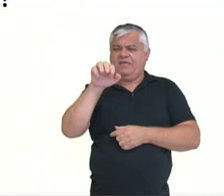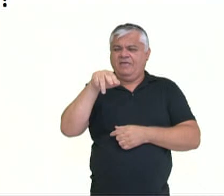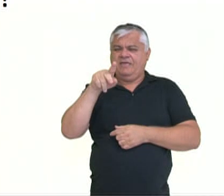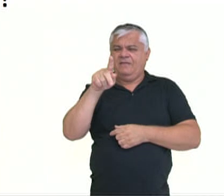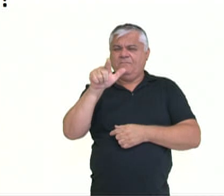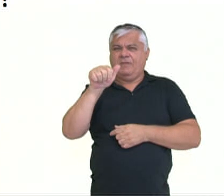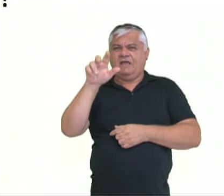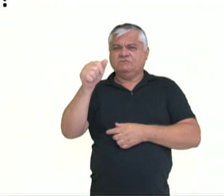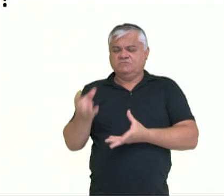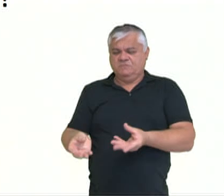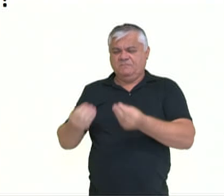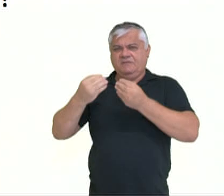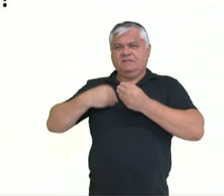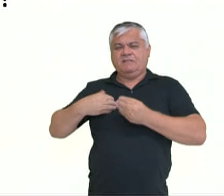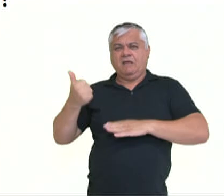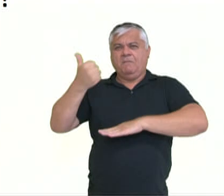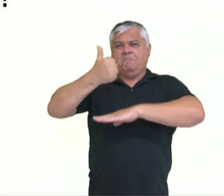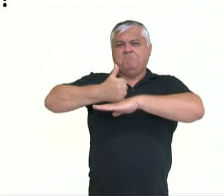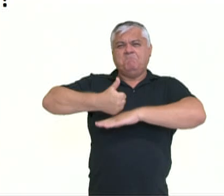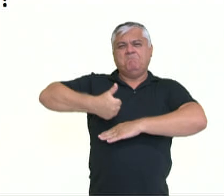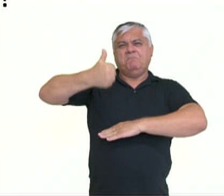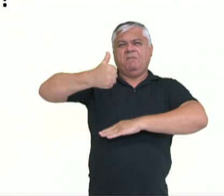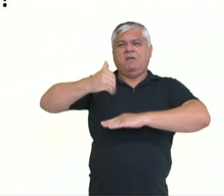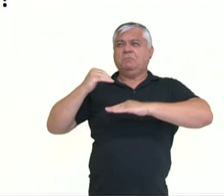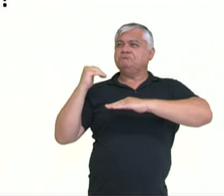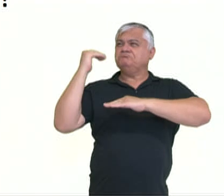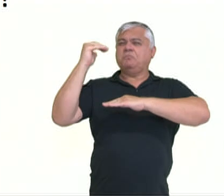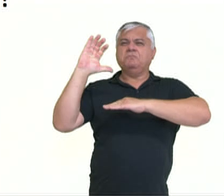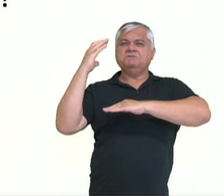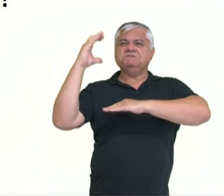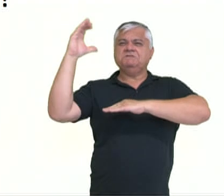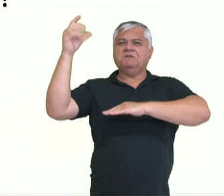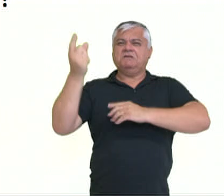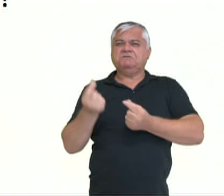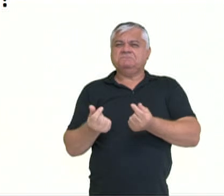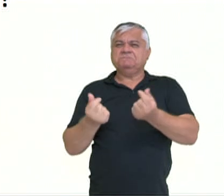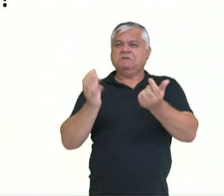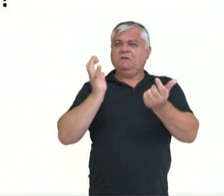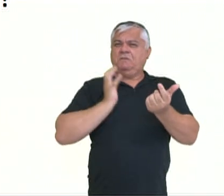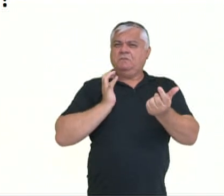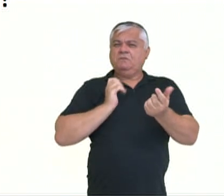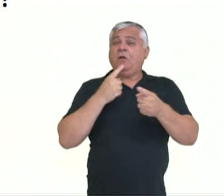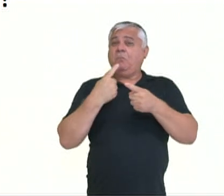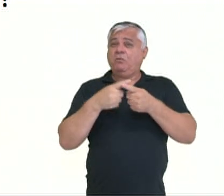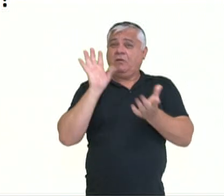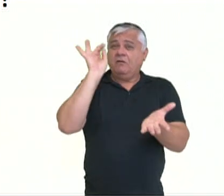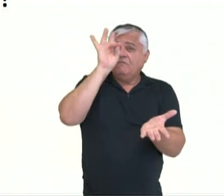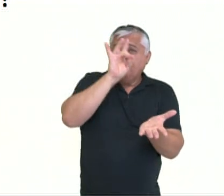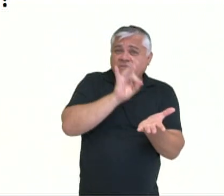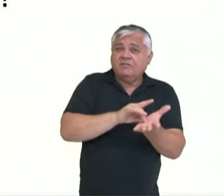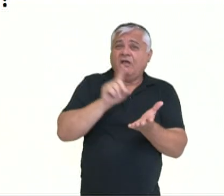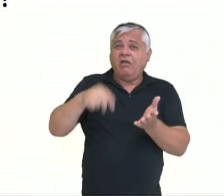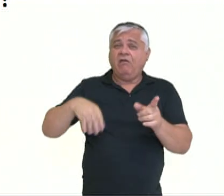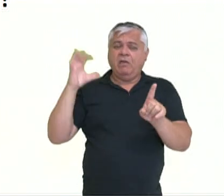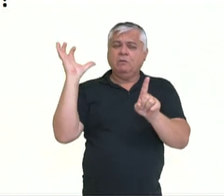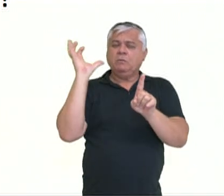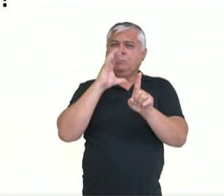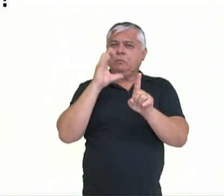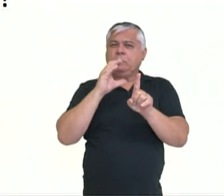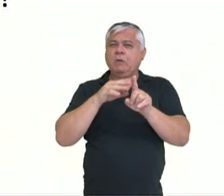o primeiro lugar entre os homens, acima da ciência e da riqueza, porque eras a genuína e direta inspiração do